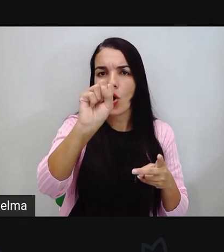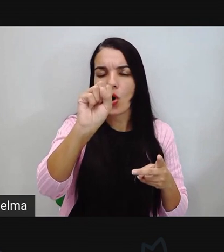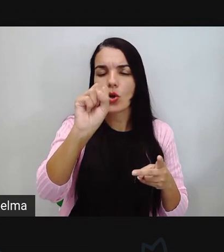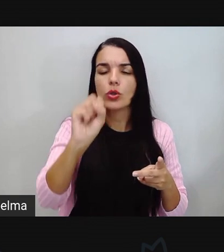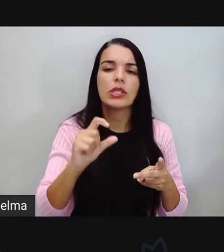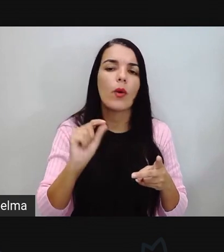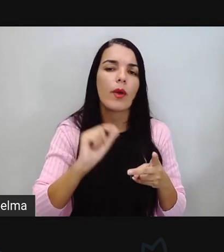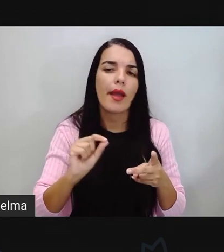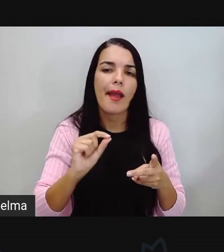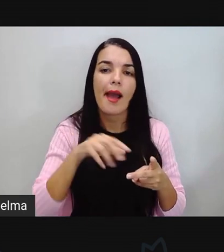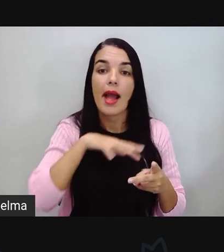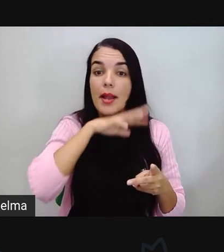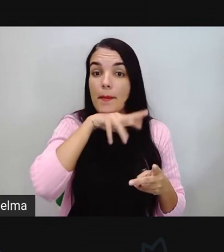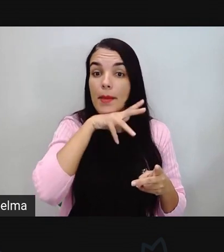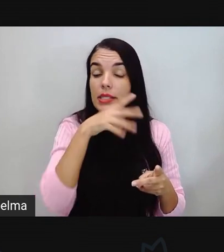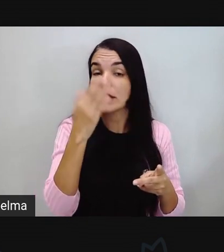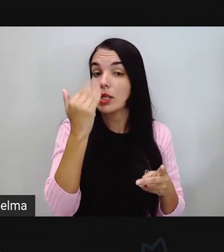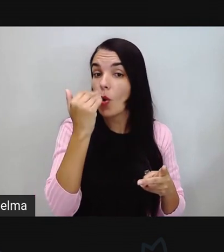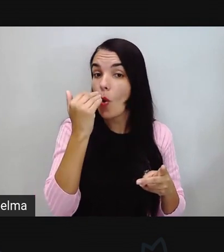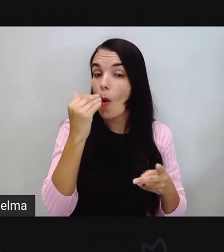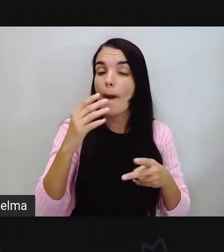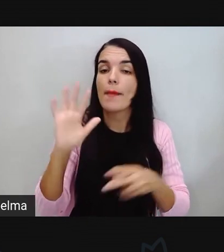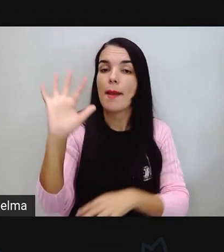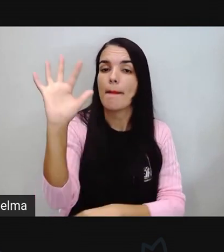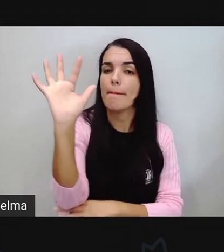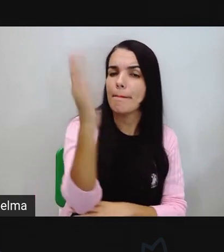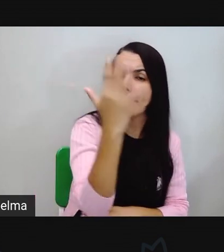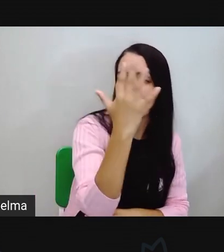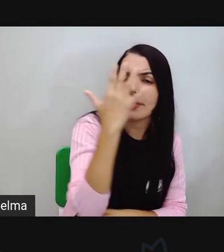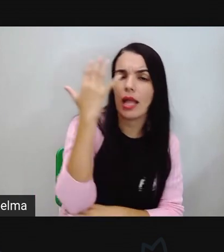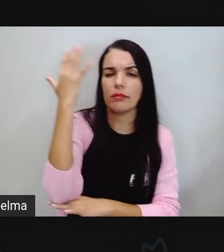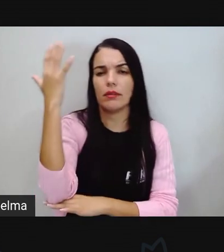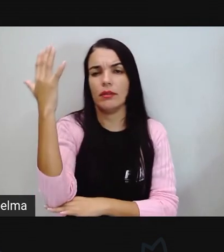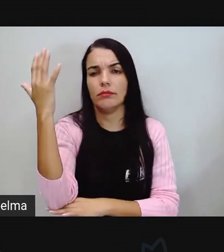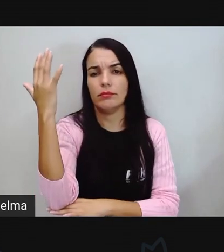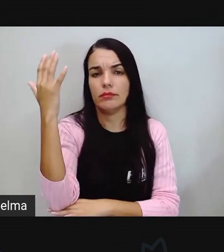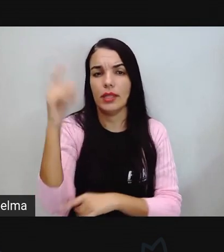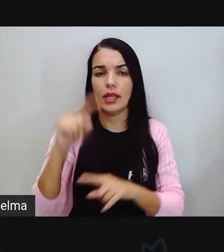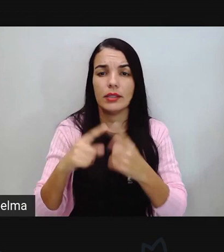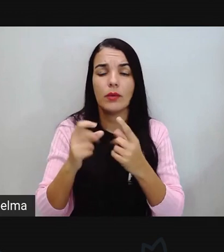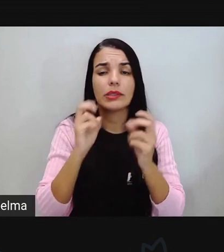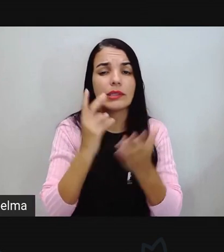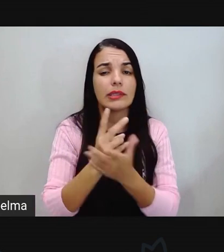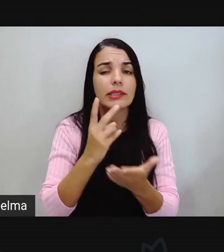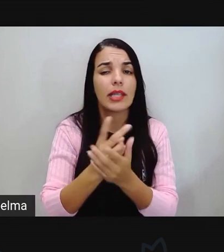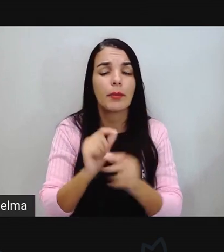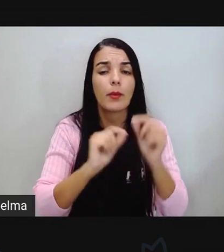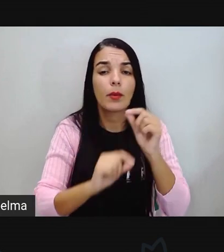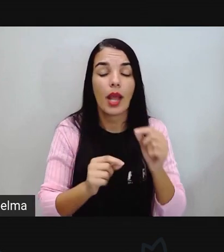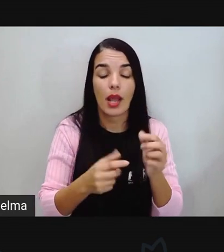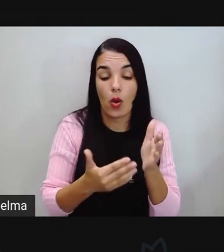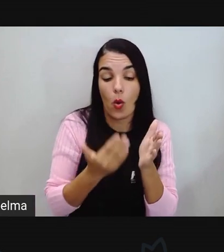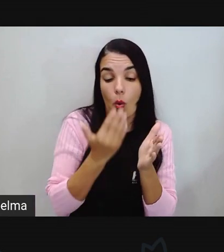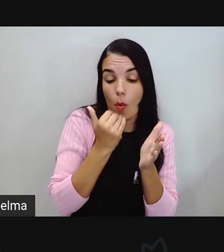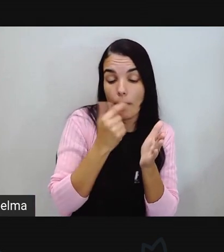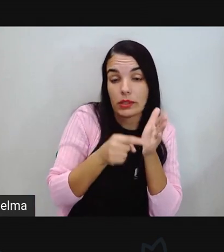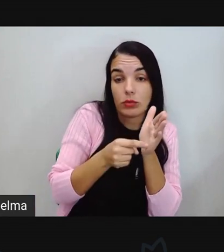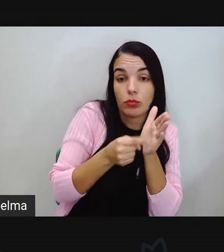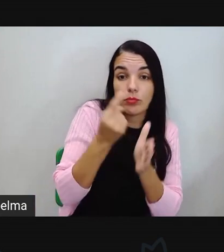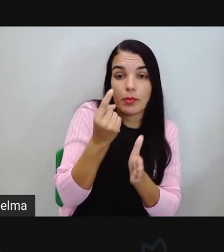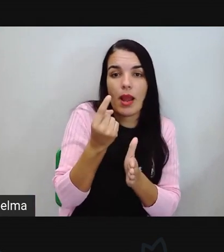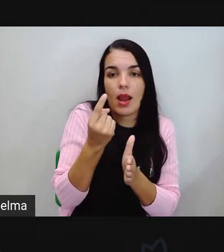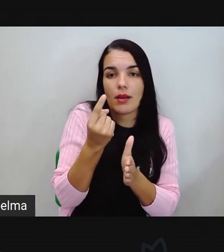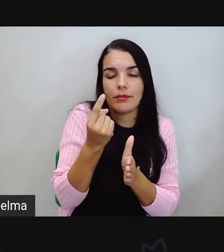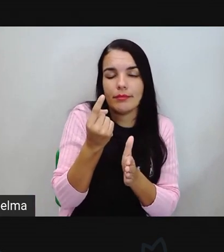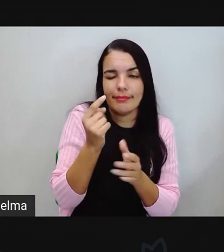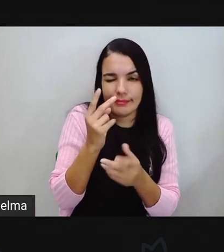E, neste caso, os animais herbívoros sempre vão ser consumidores primários,